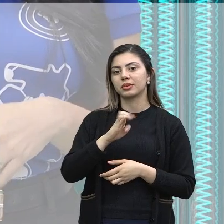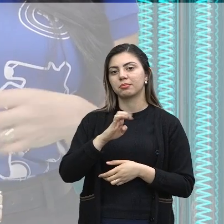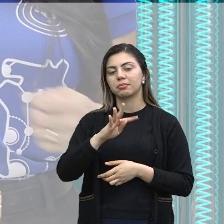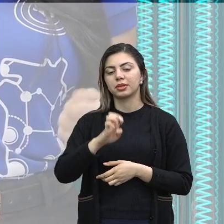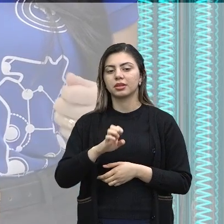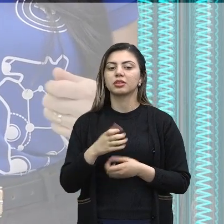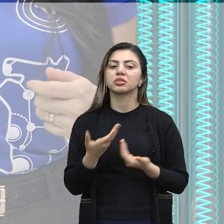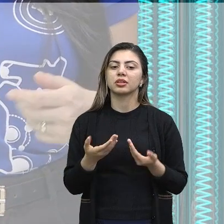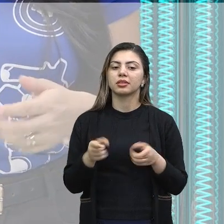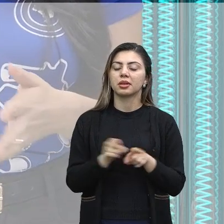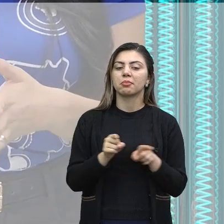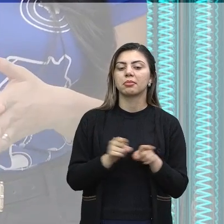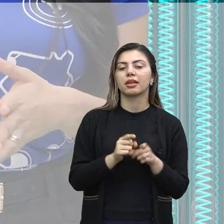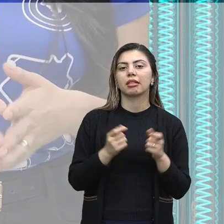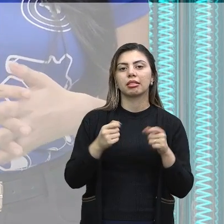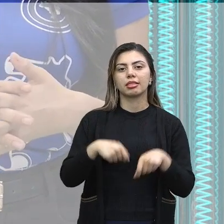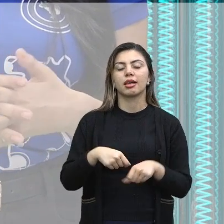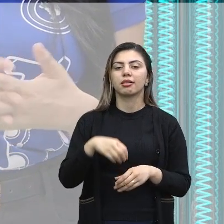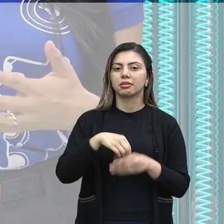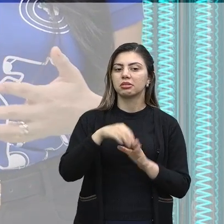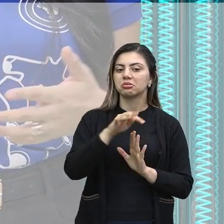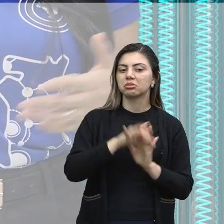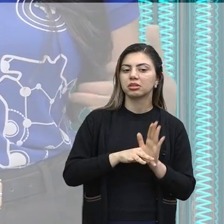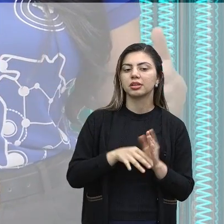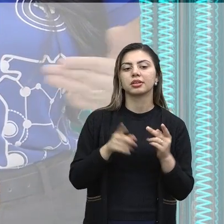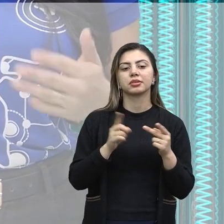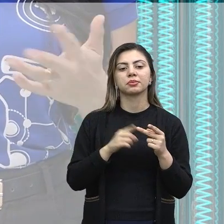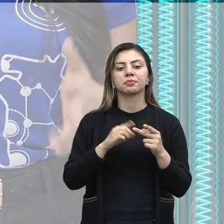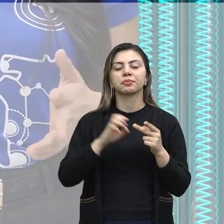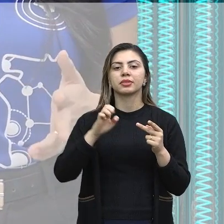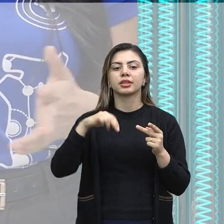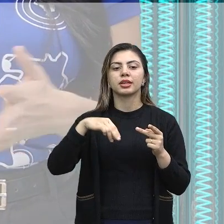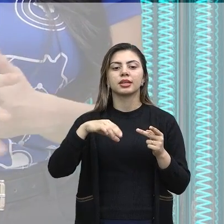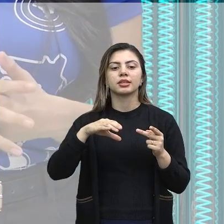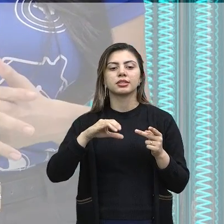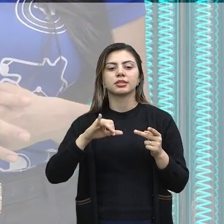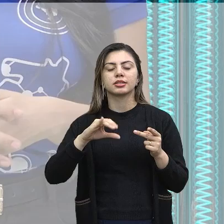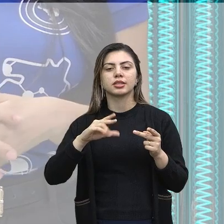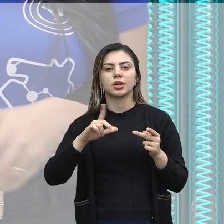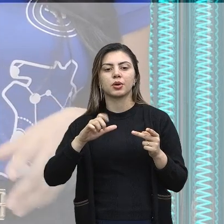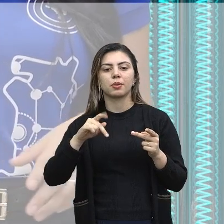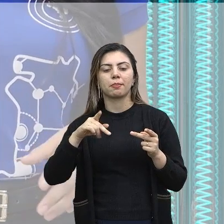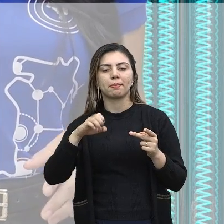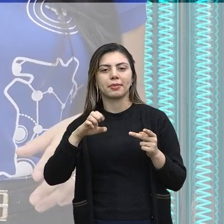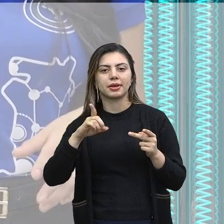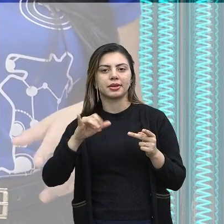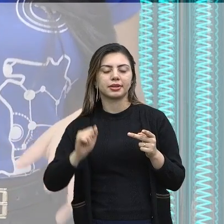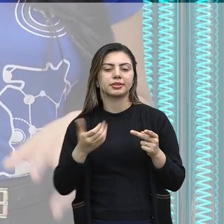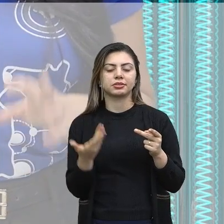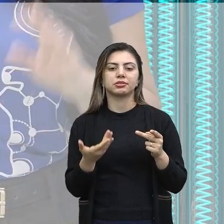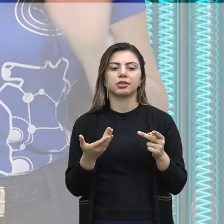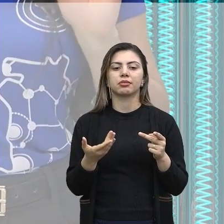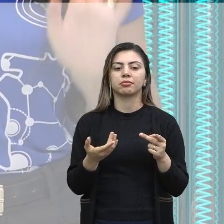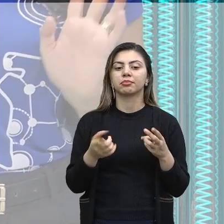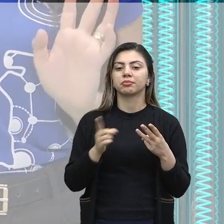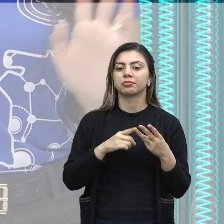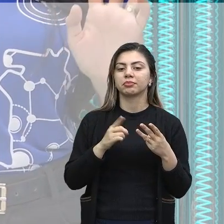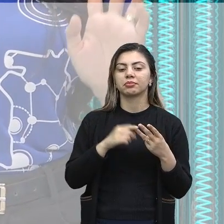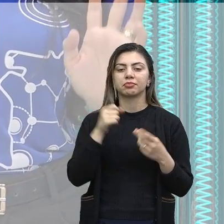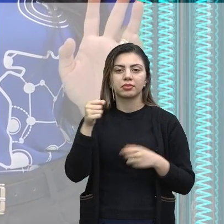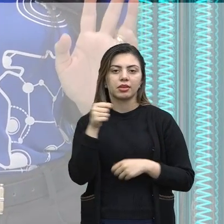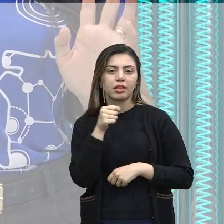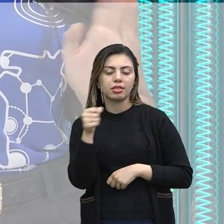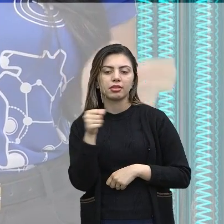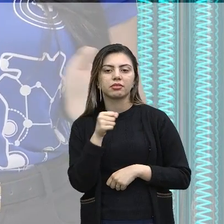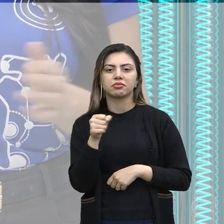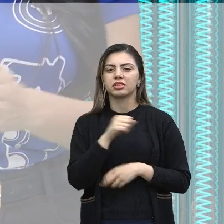no glossário do texto, enciclopédia, quando a gente vai procurar alguma coisa, em entrevista